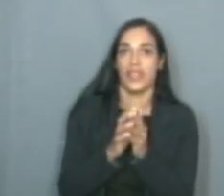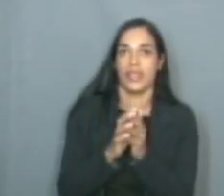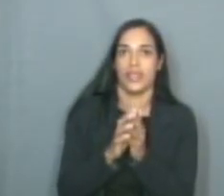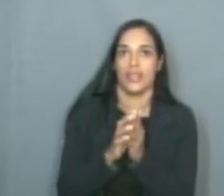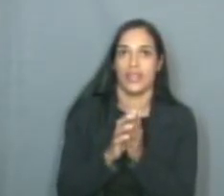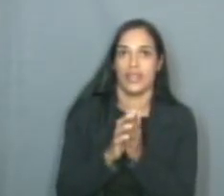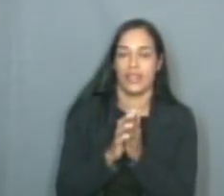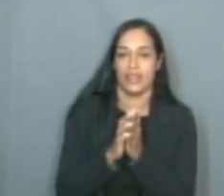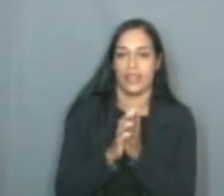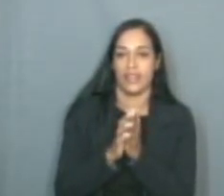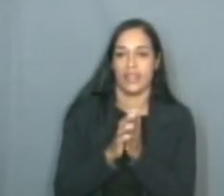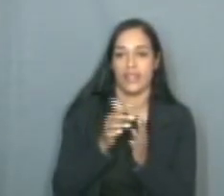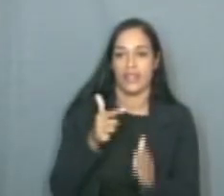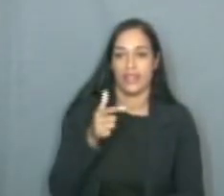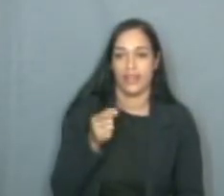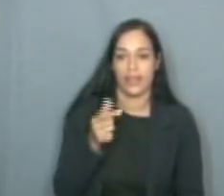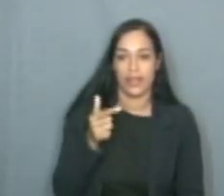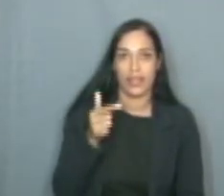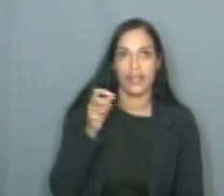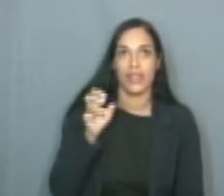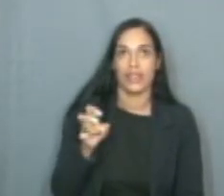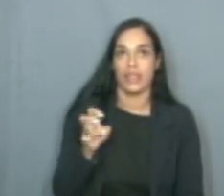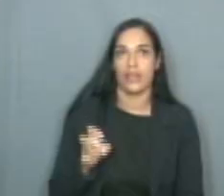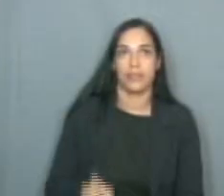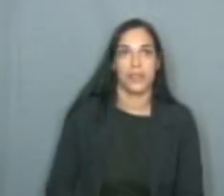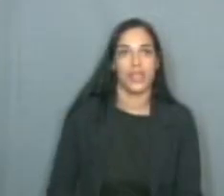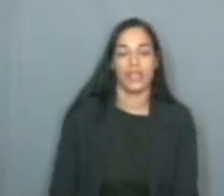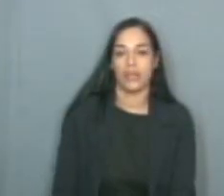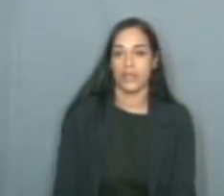desde 2015.